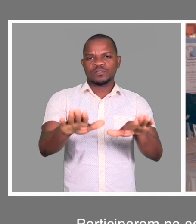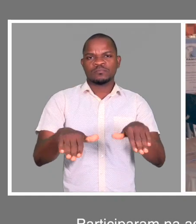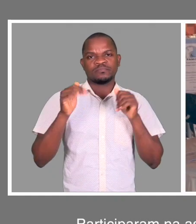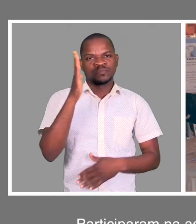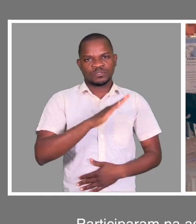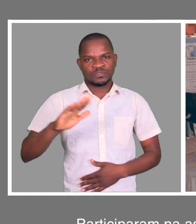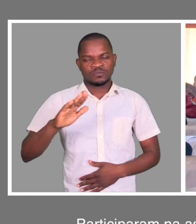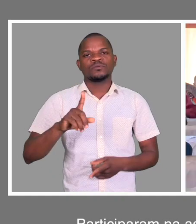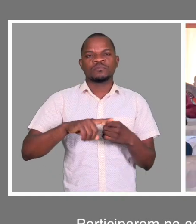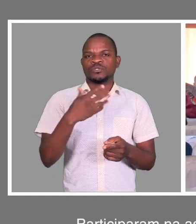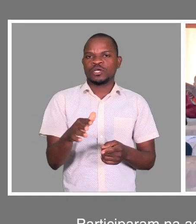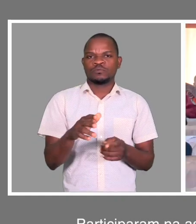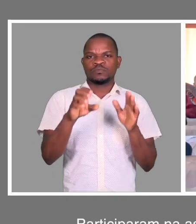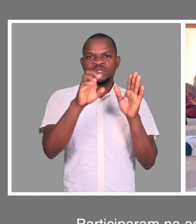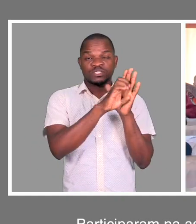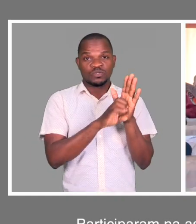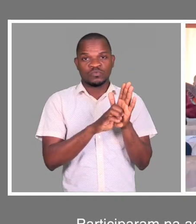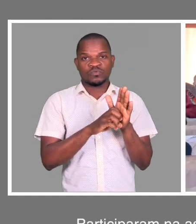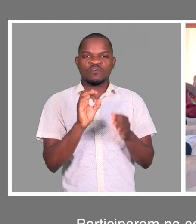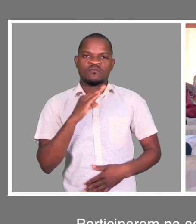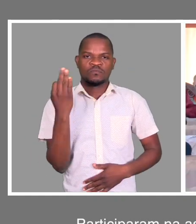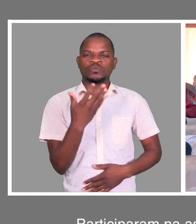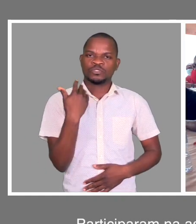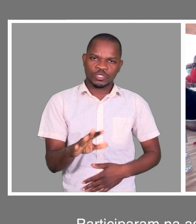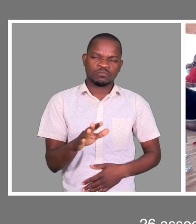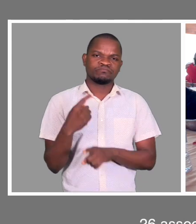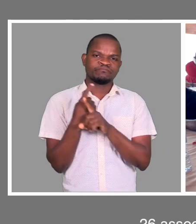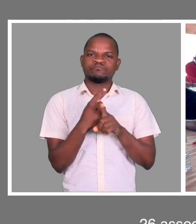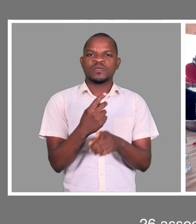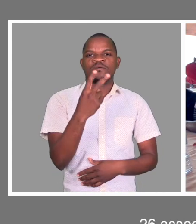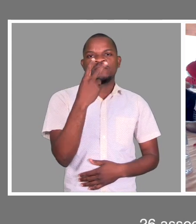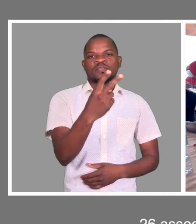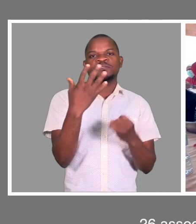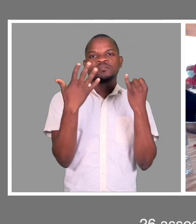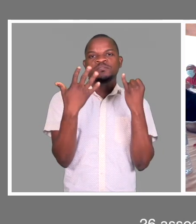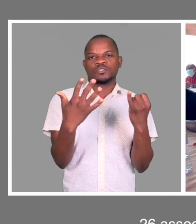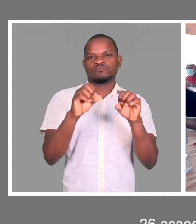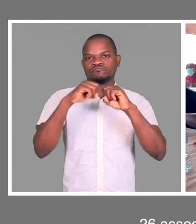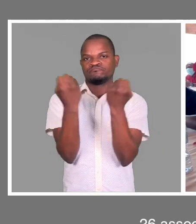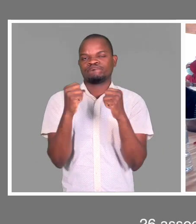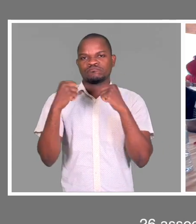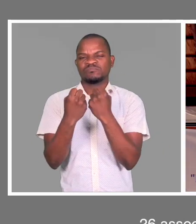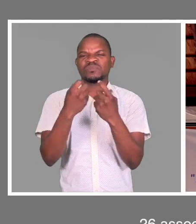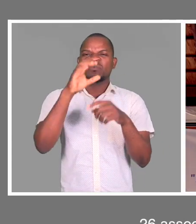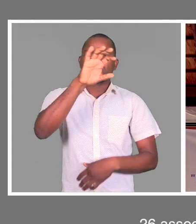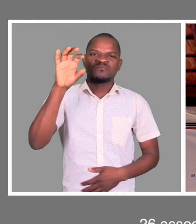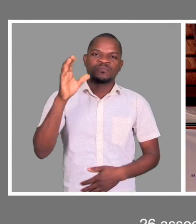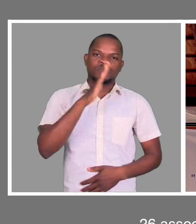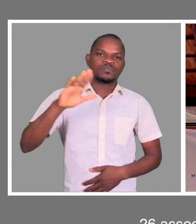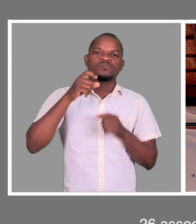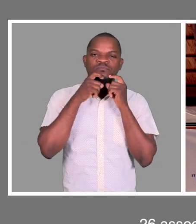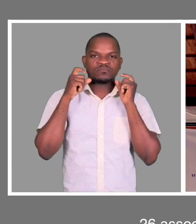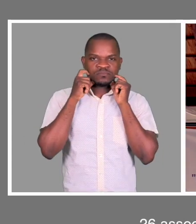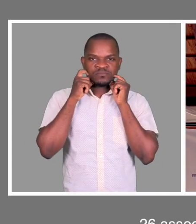Assembleia Geral, que serviu também para retificar os estatutos do FOMOD, 26 associações representativas de pessoas